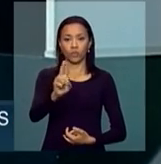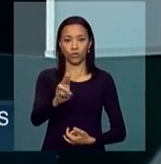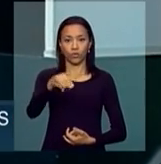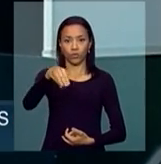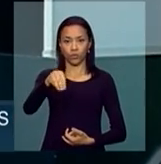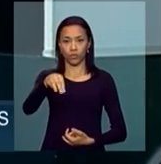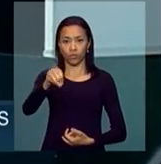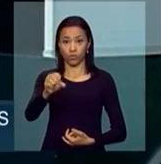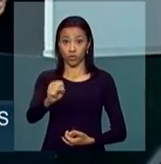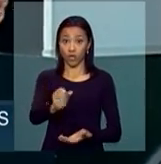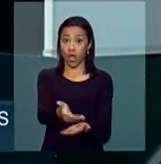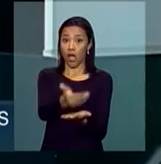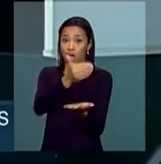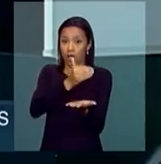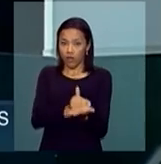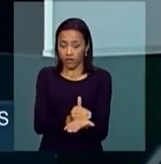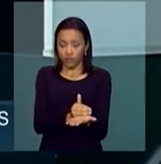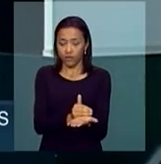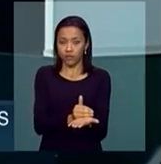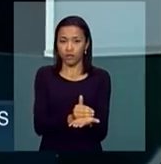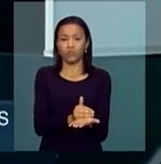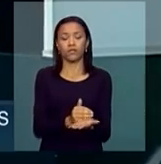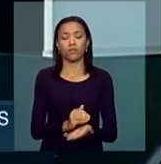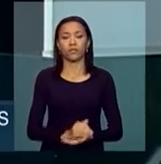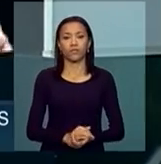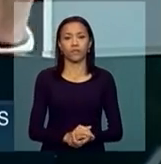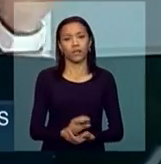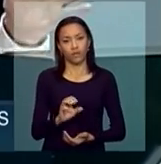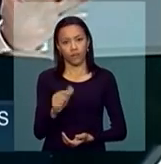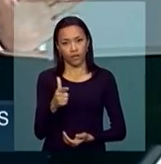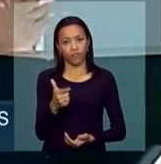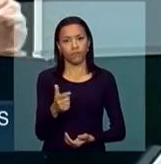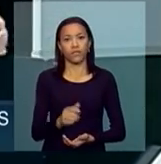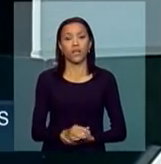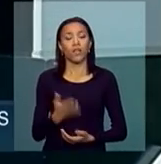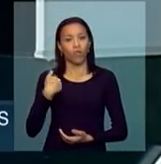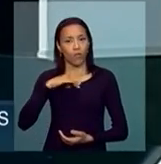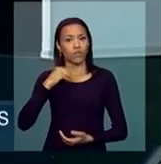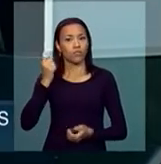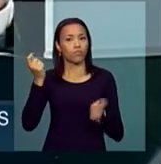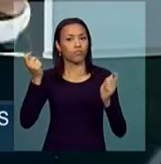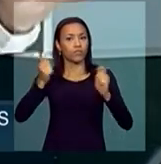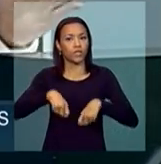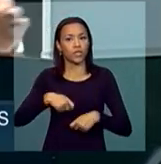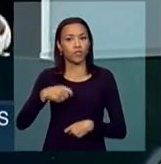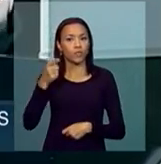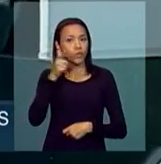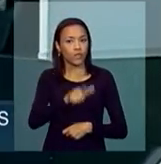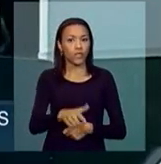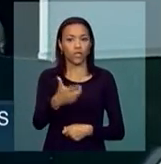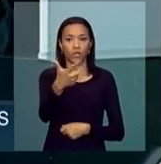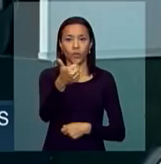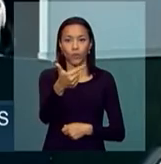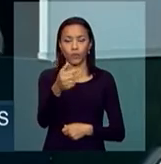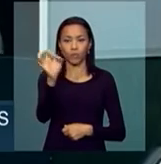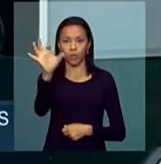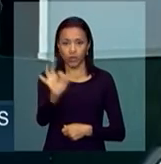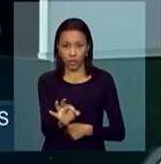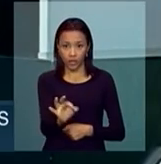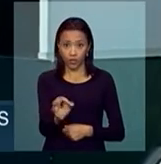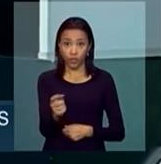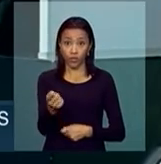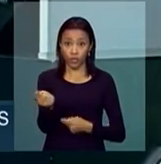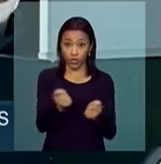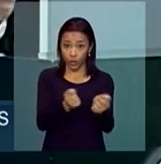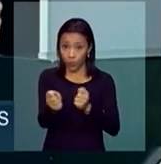com um cálculo assim, não evidentemente científico, a gente pode chegar a 12% de economia, de redução de